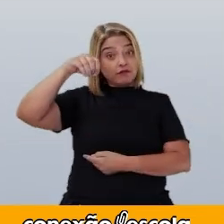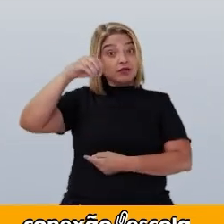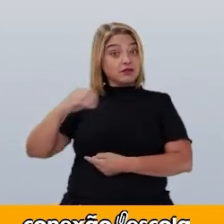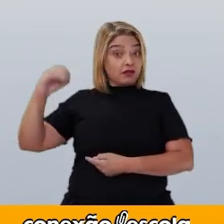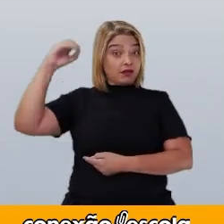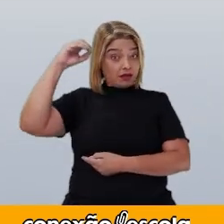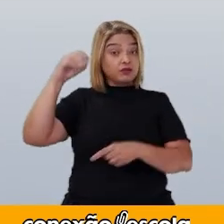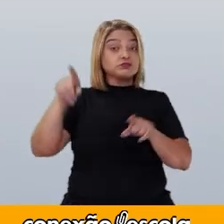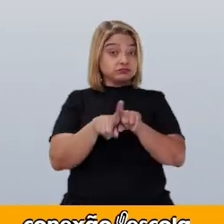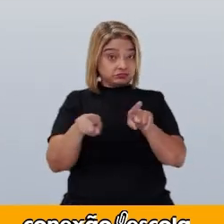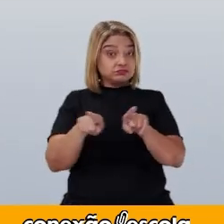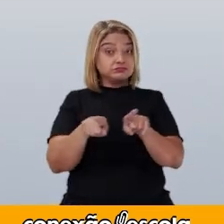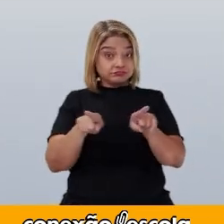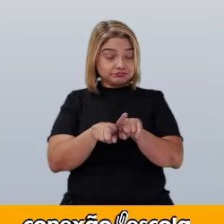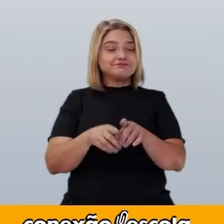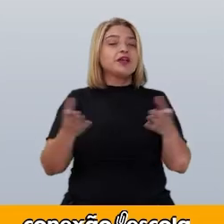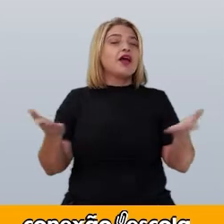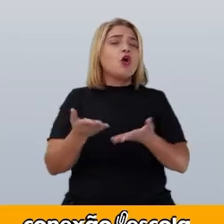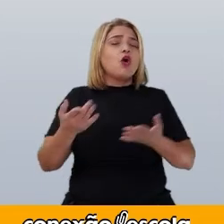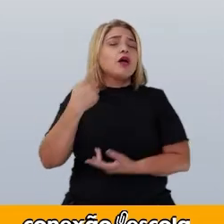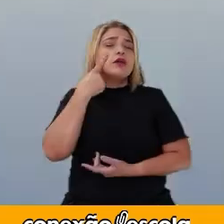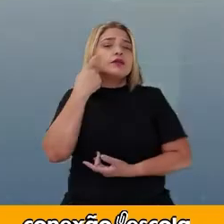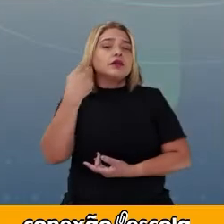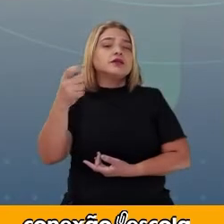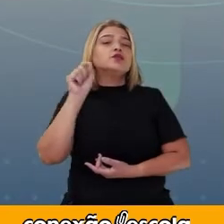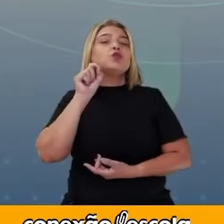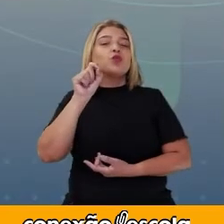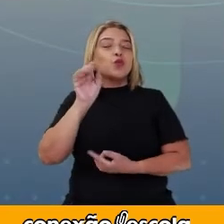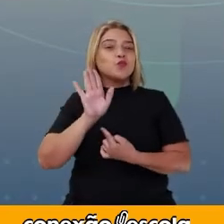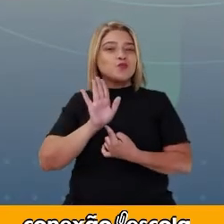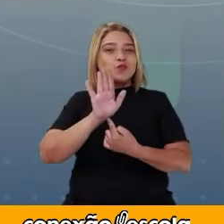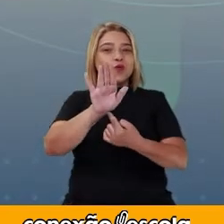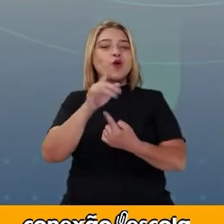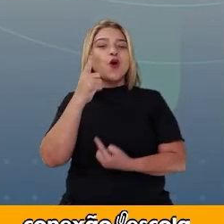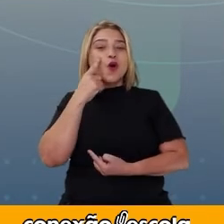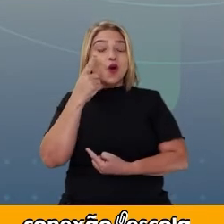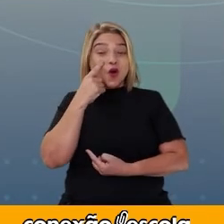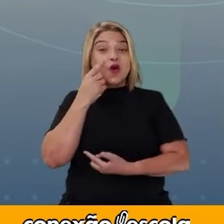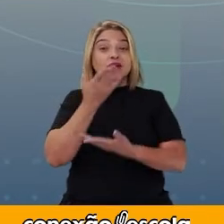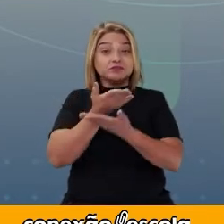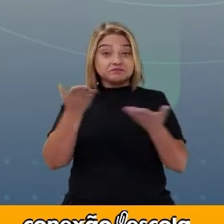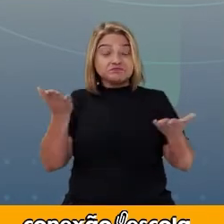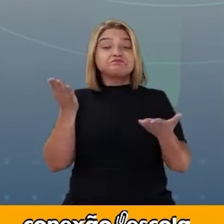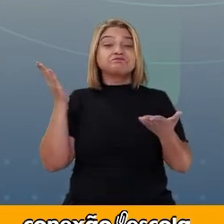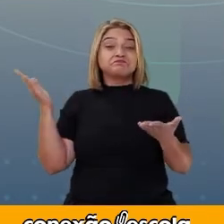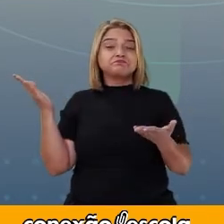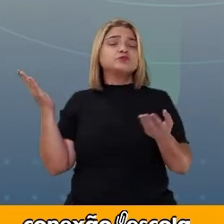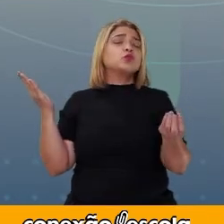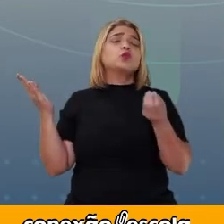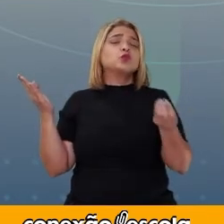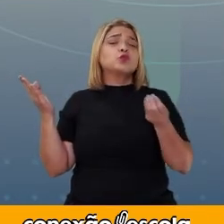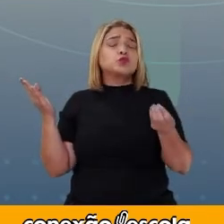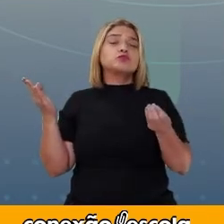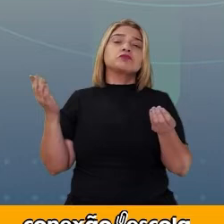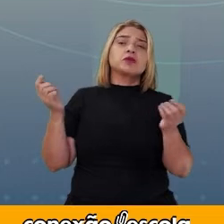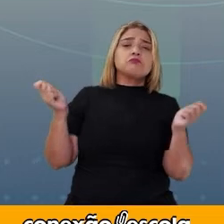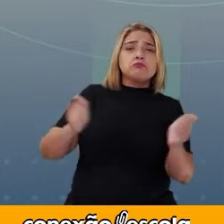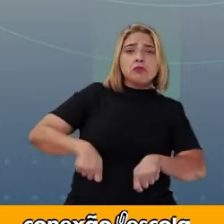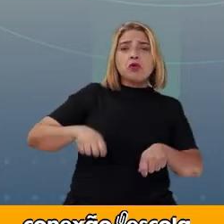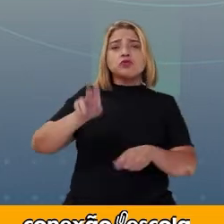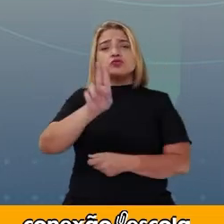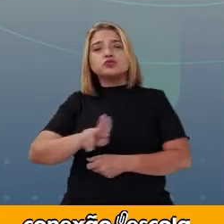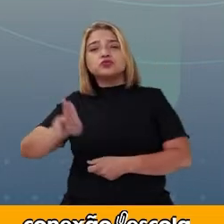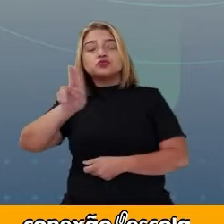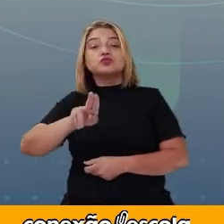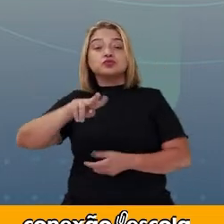Agora, veja que interessante. Trouxe uma animação para te mostrar como podemos usar